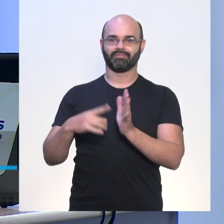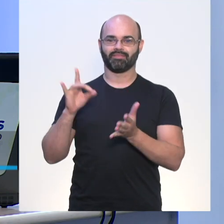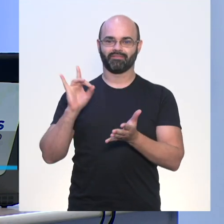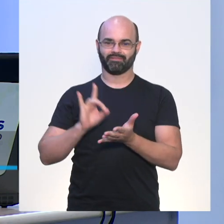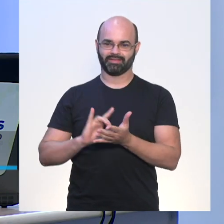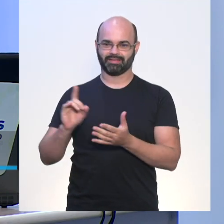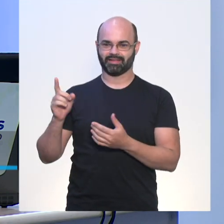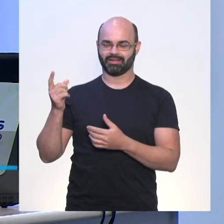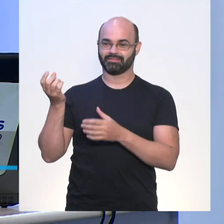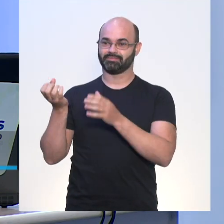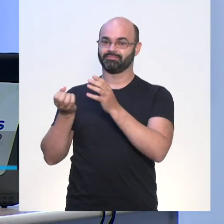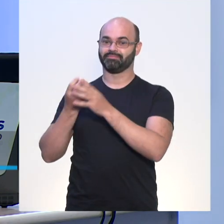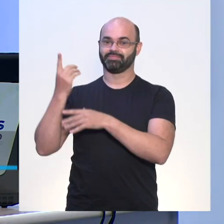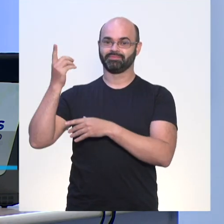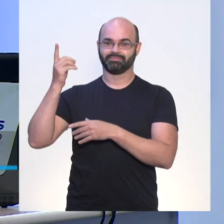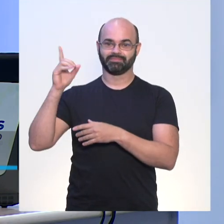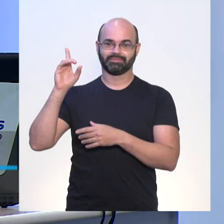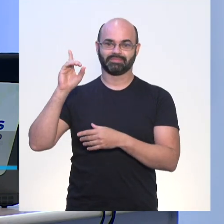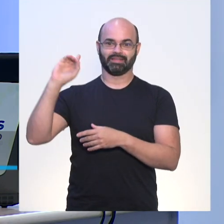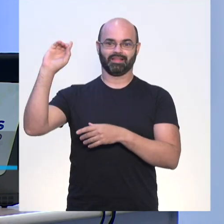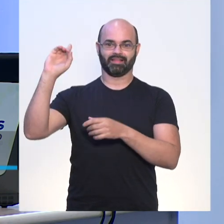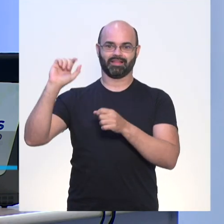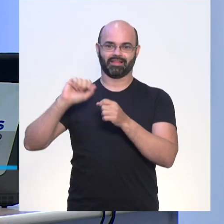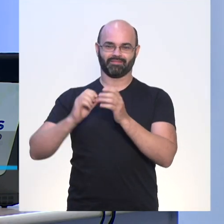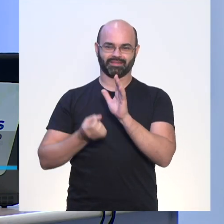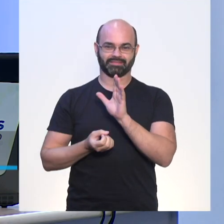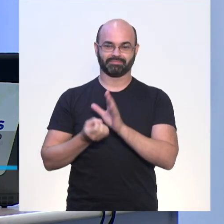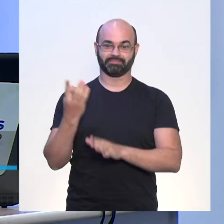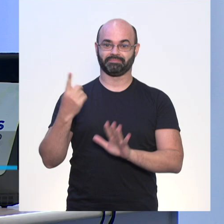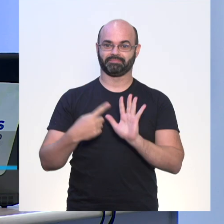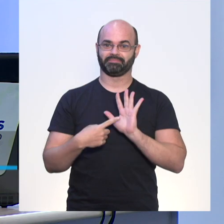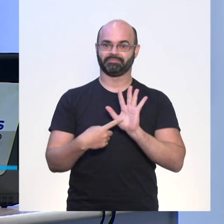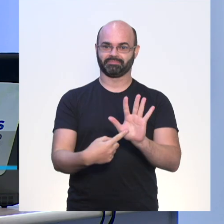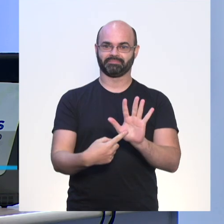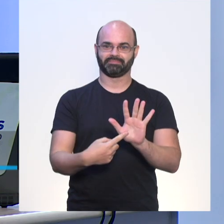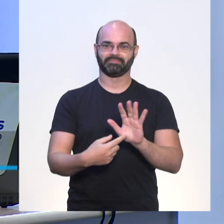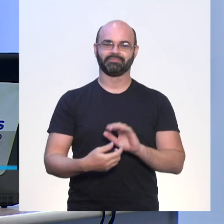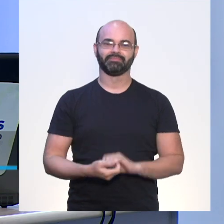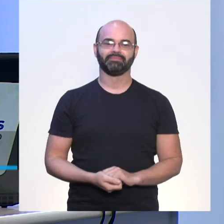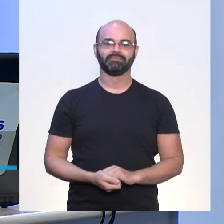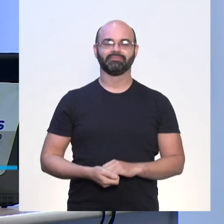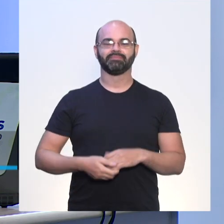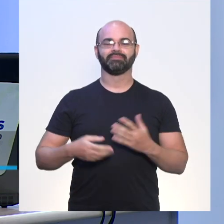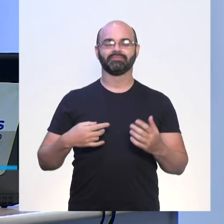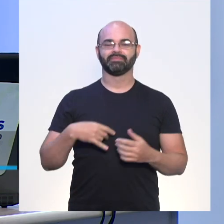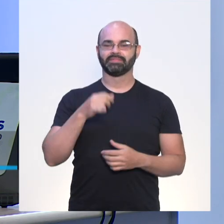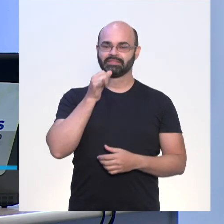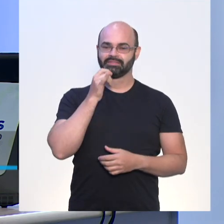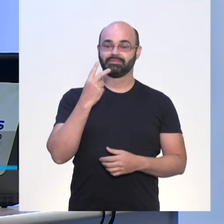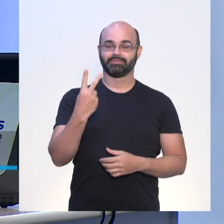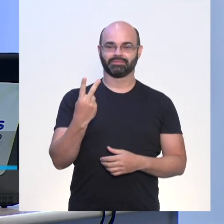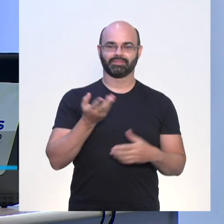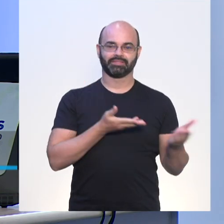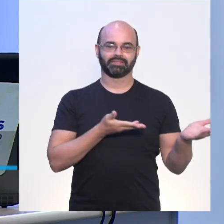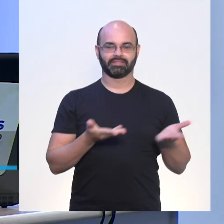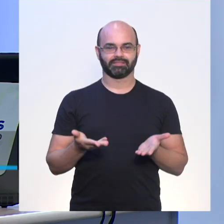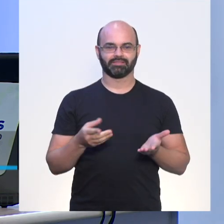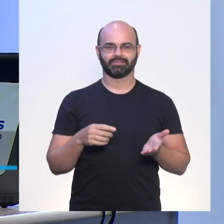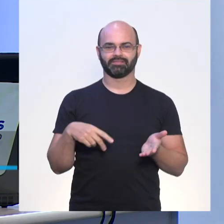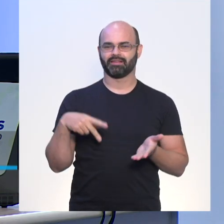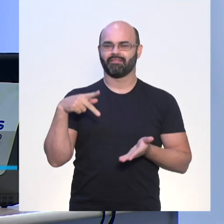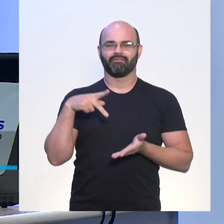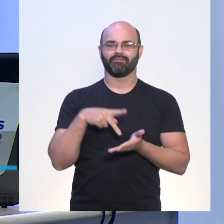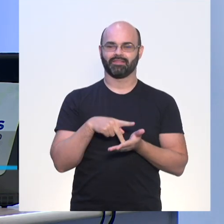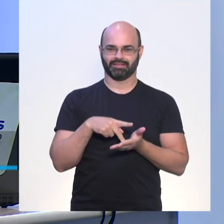Criador, certo? Aí eu trouxe só 2 exemplos para vocês verem como é que essa ideia de verdade já